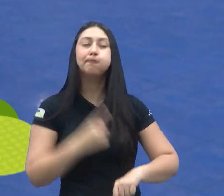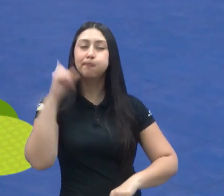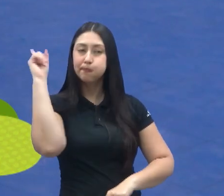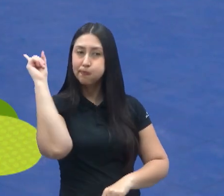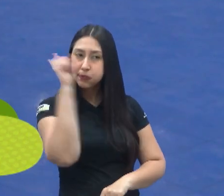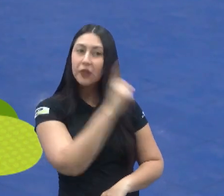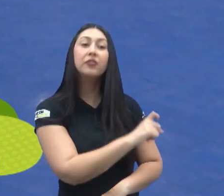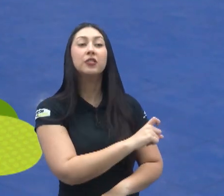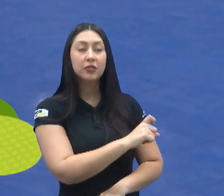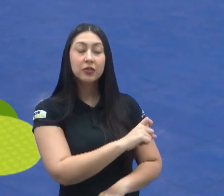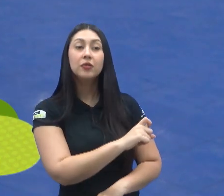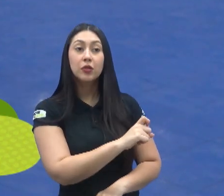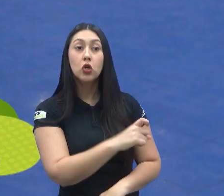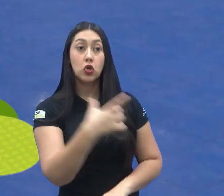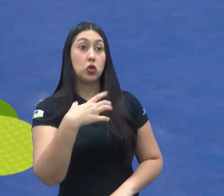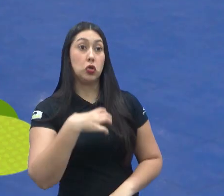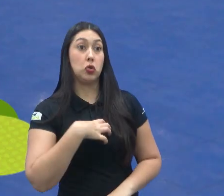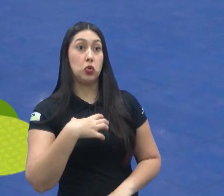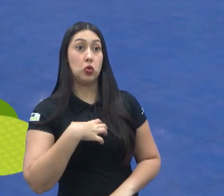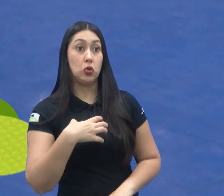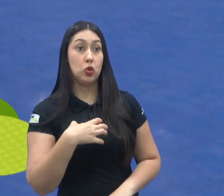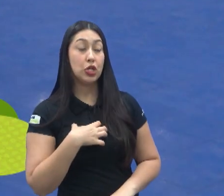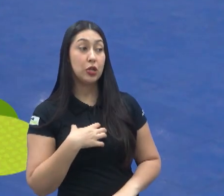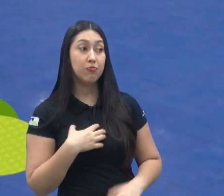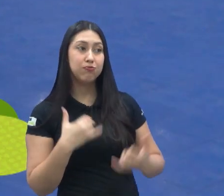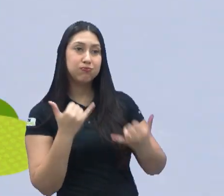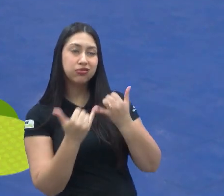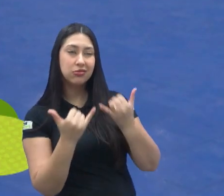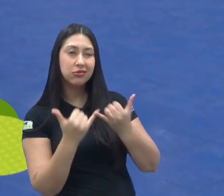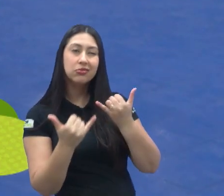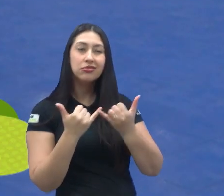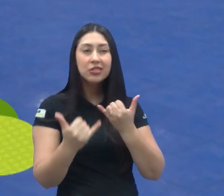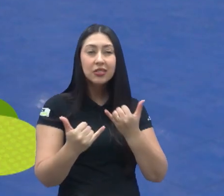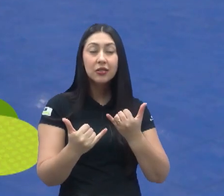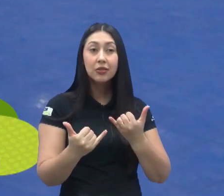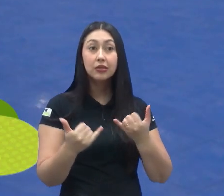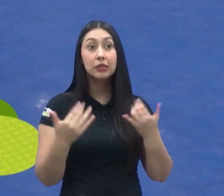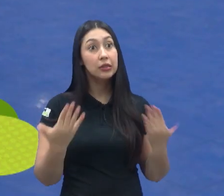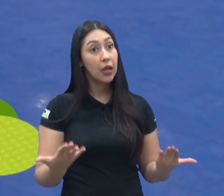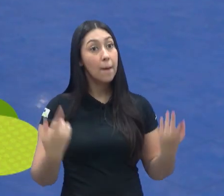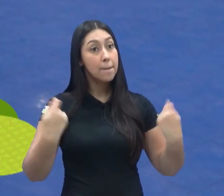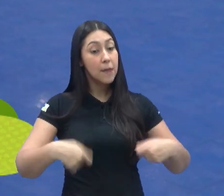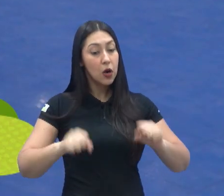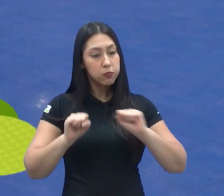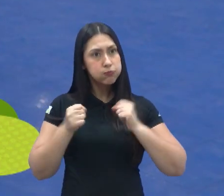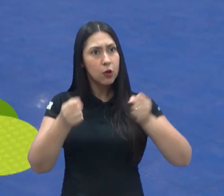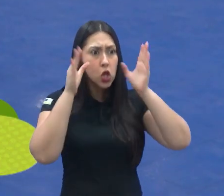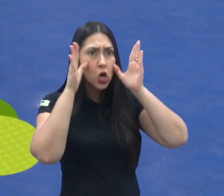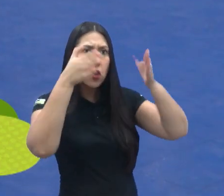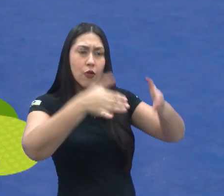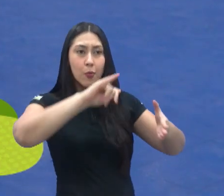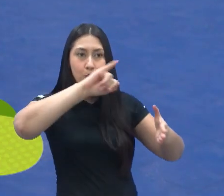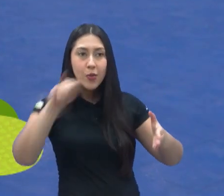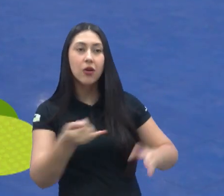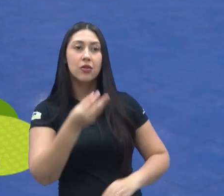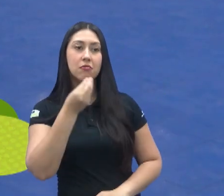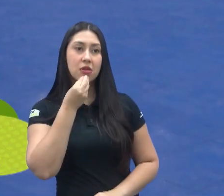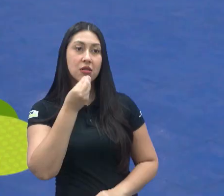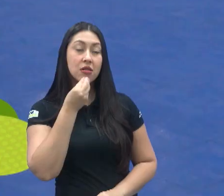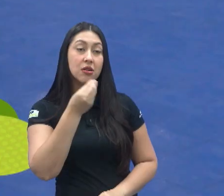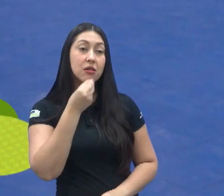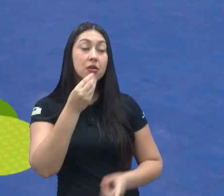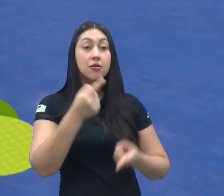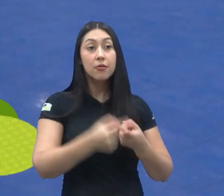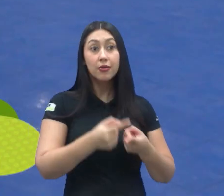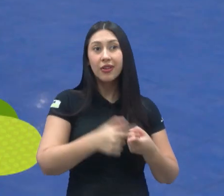forte, que tem um estilo de jogo ambos muito parecido, que joga com o pivô. Entrega, foco e aproveitar as oportunidades, porque